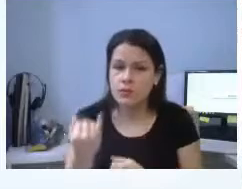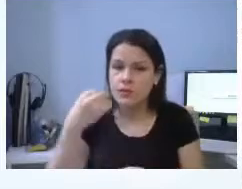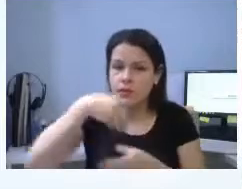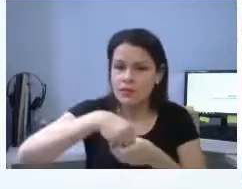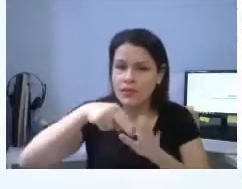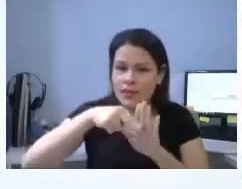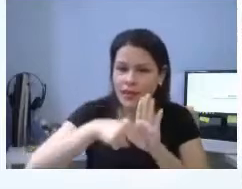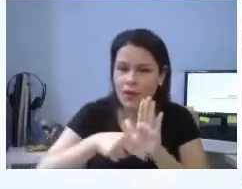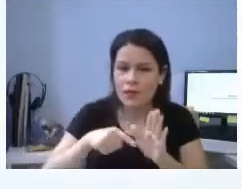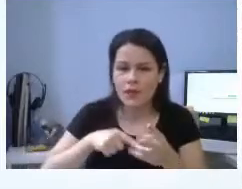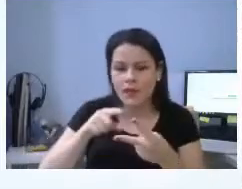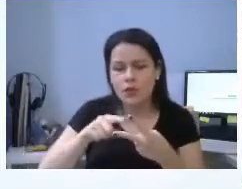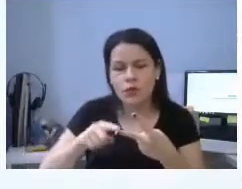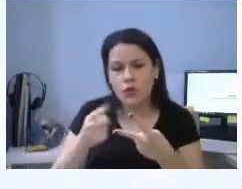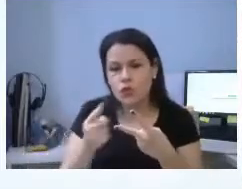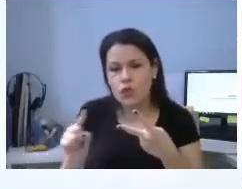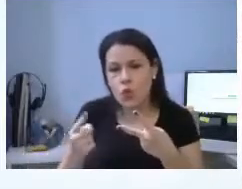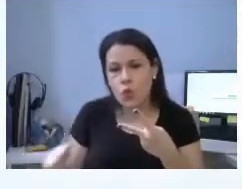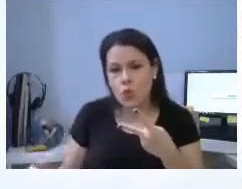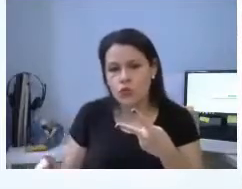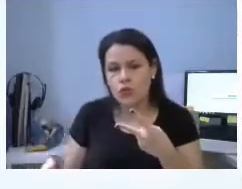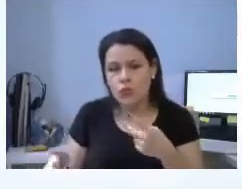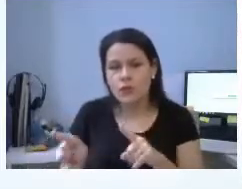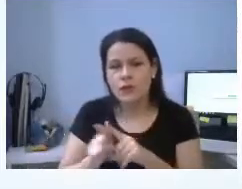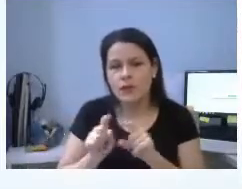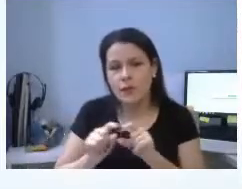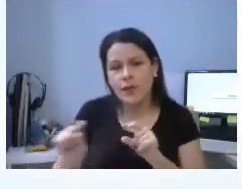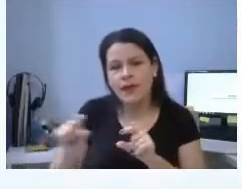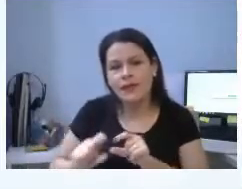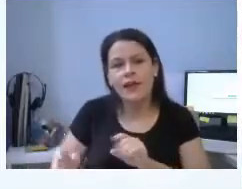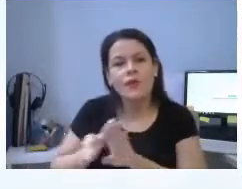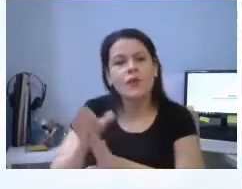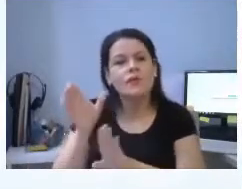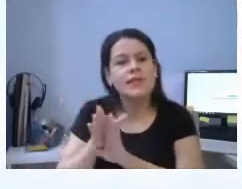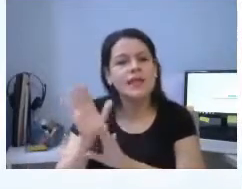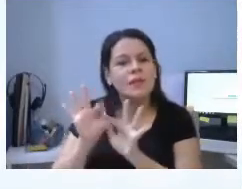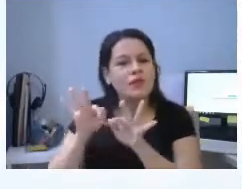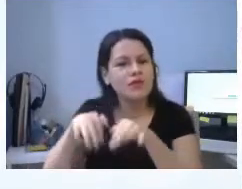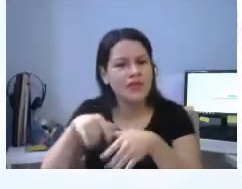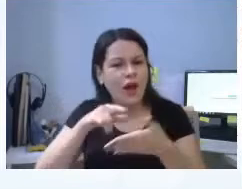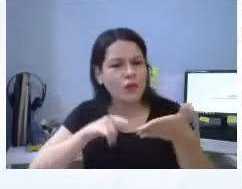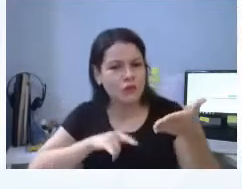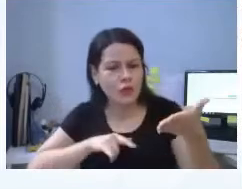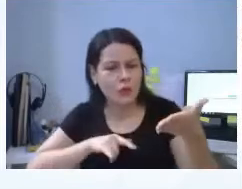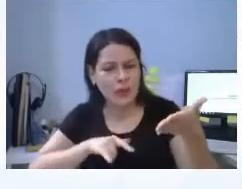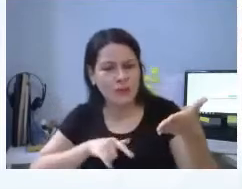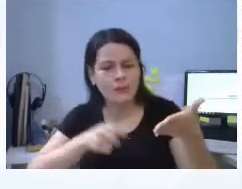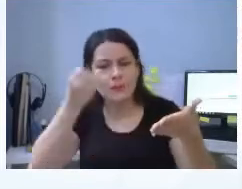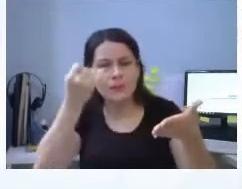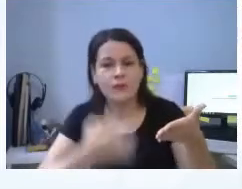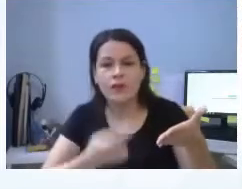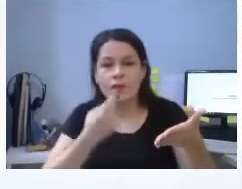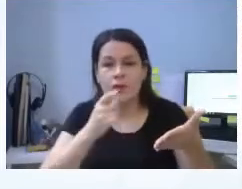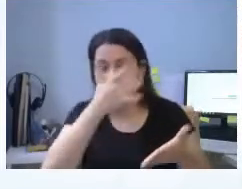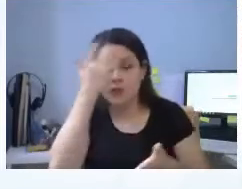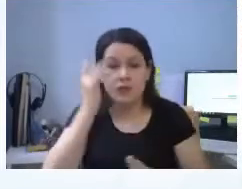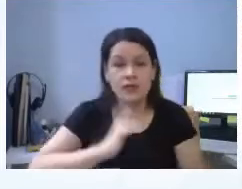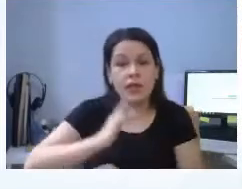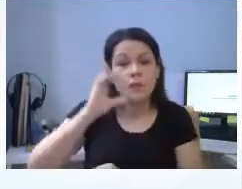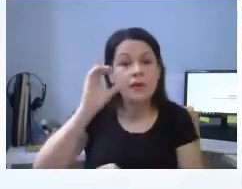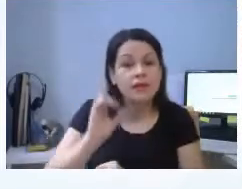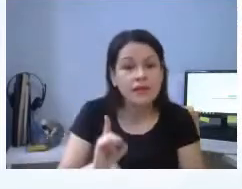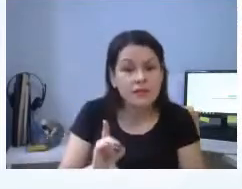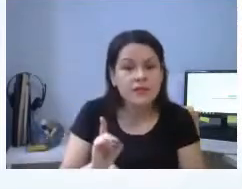são as 2 últimas recomendações, que é a questão dos deficientes, né?